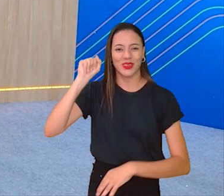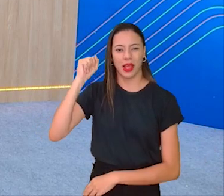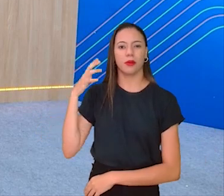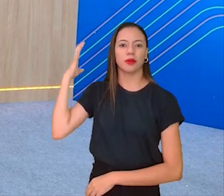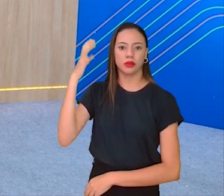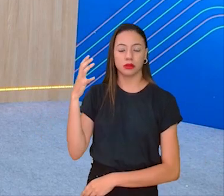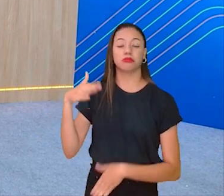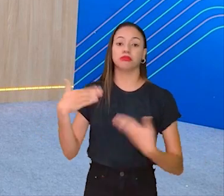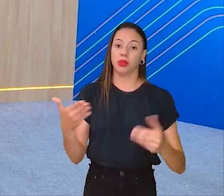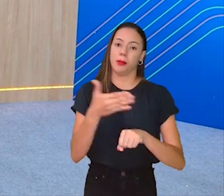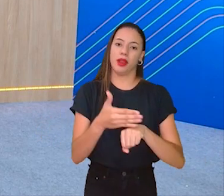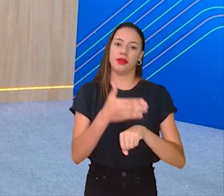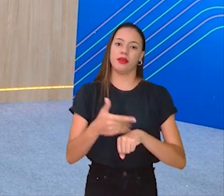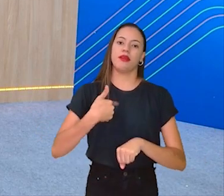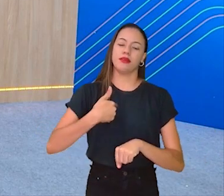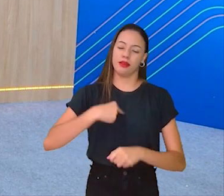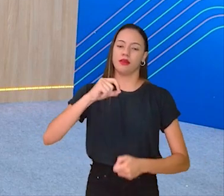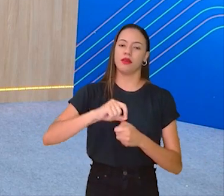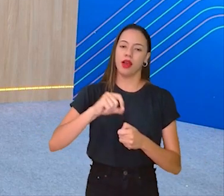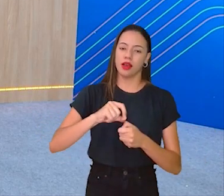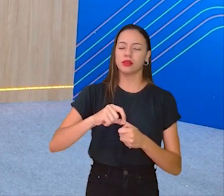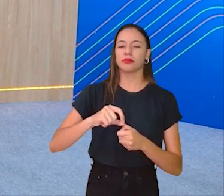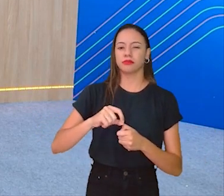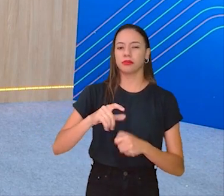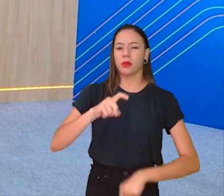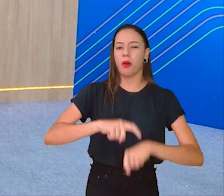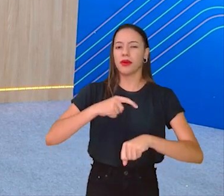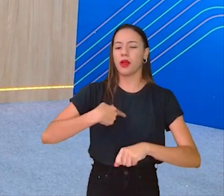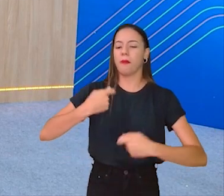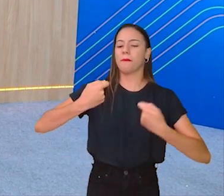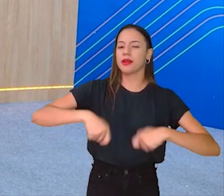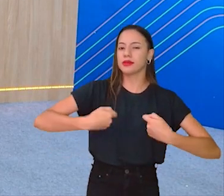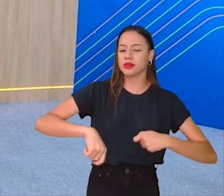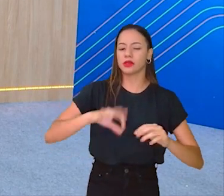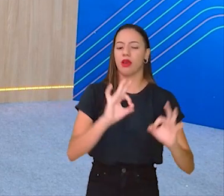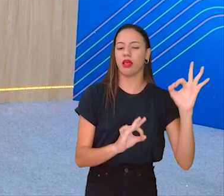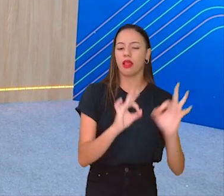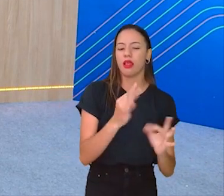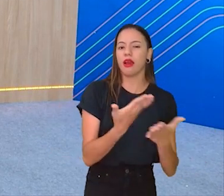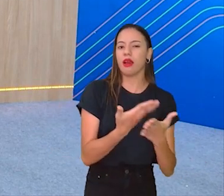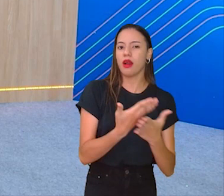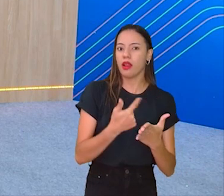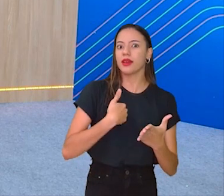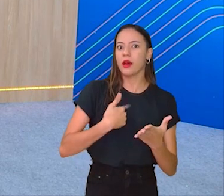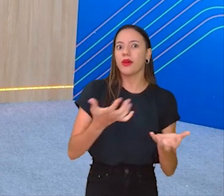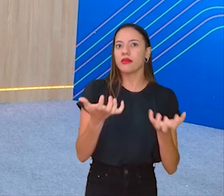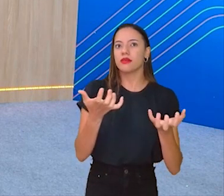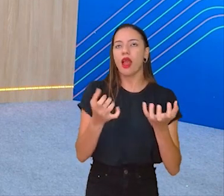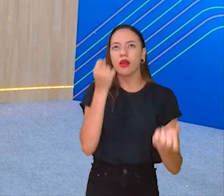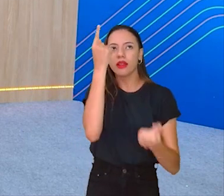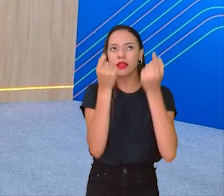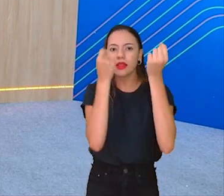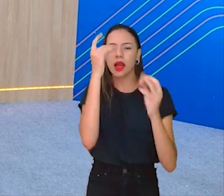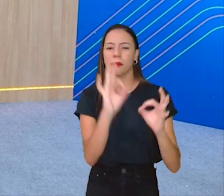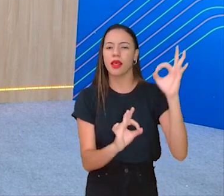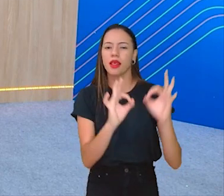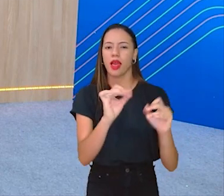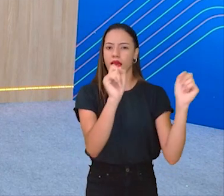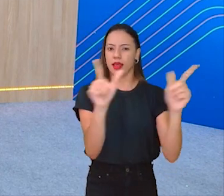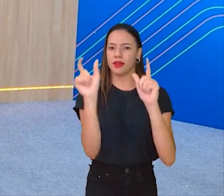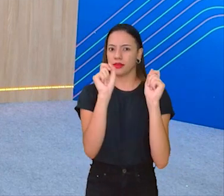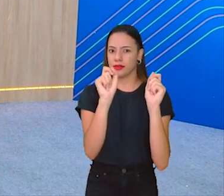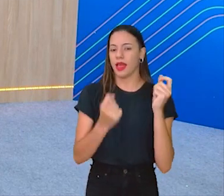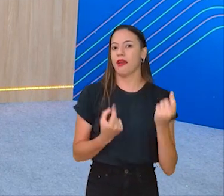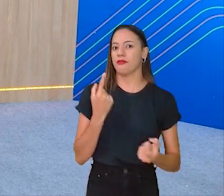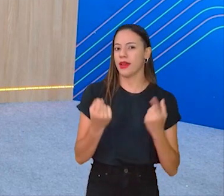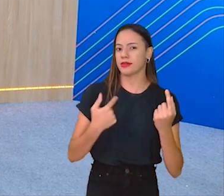Então, é um exercício que eu faço quando eu estou precisando ali, ó, preparar uma aula, quando eu estou buscando criatividade para preparar esses slides, por exemplo. Às vezes eu